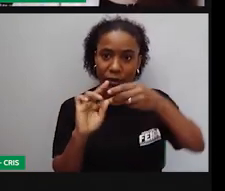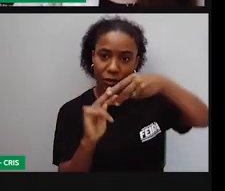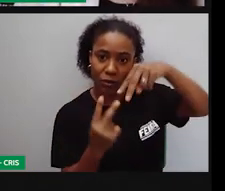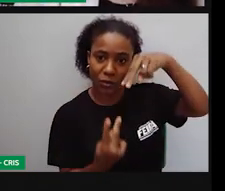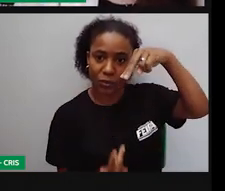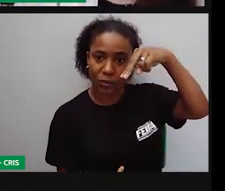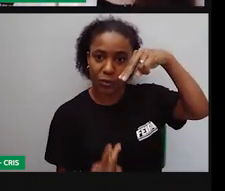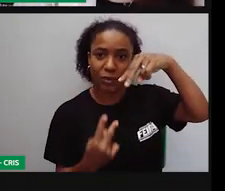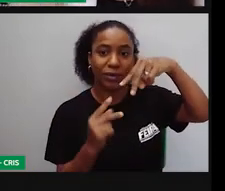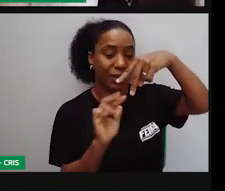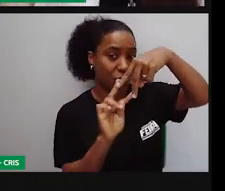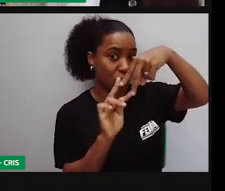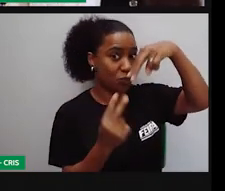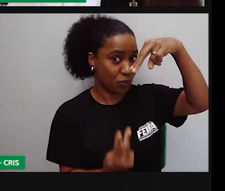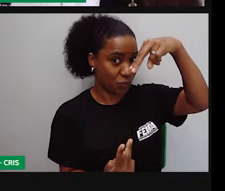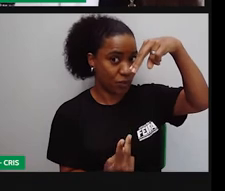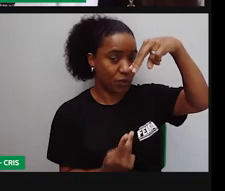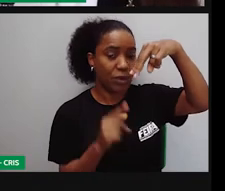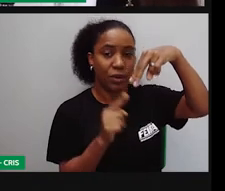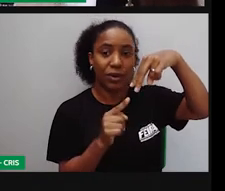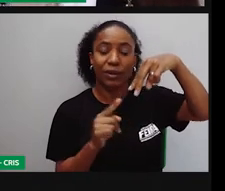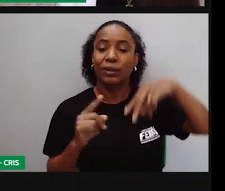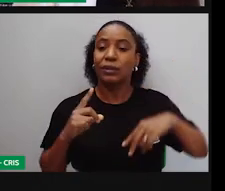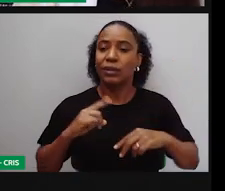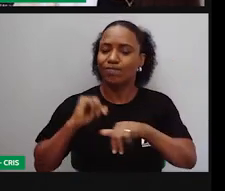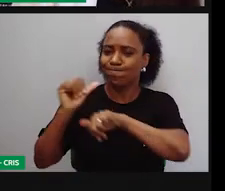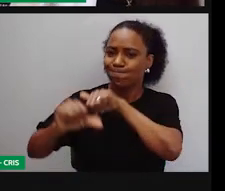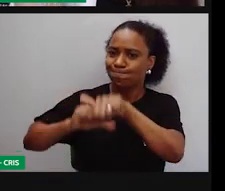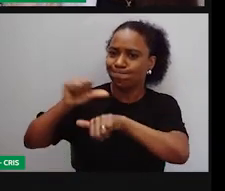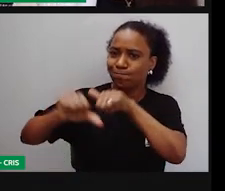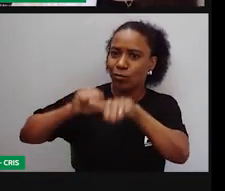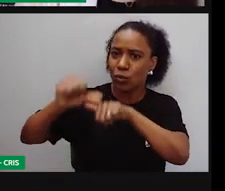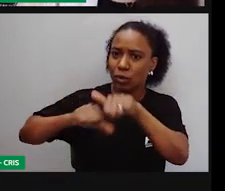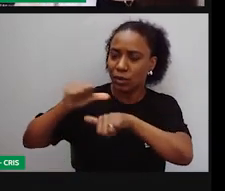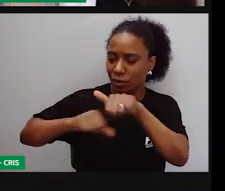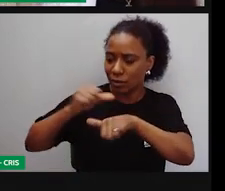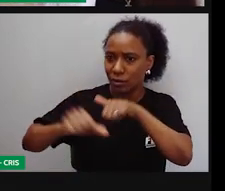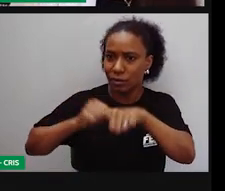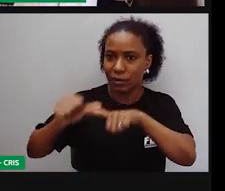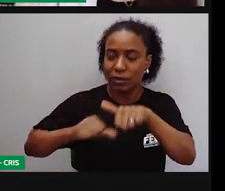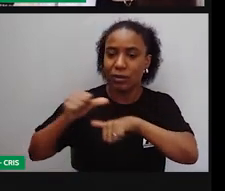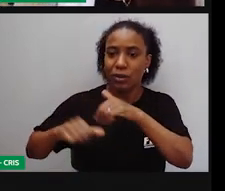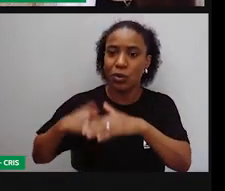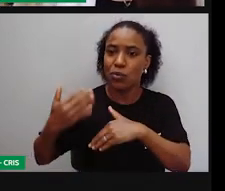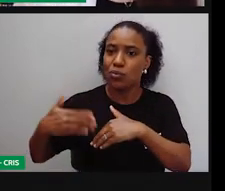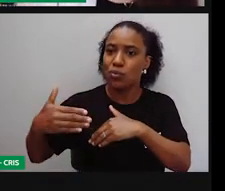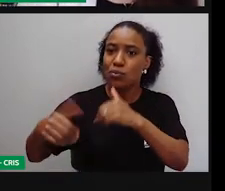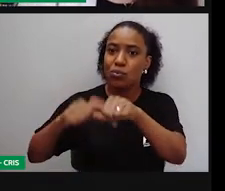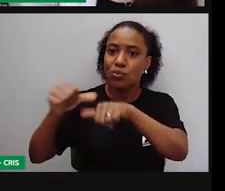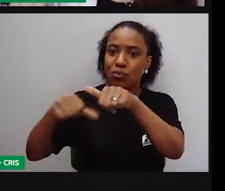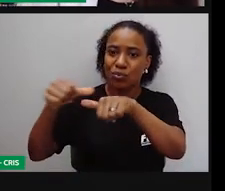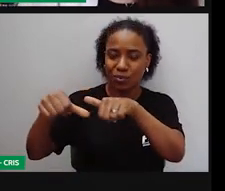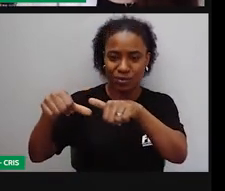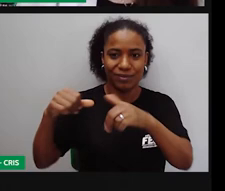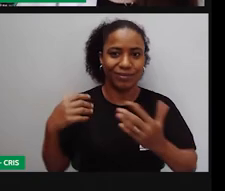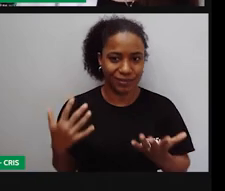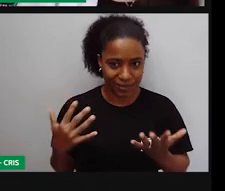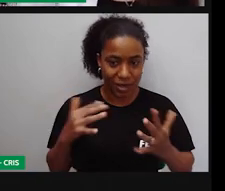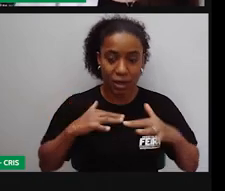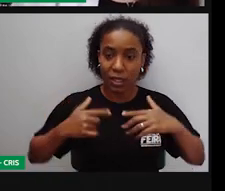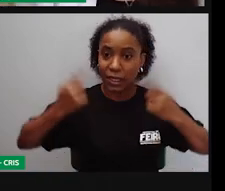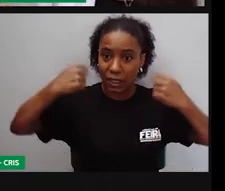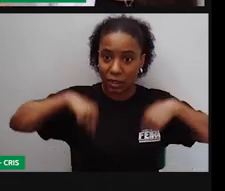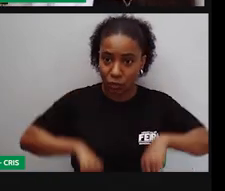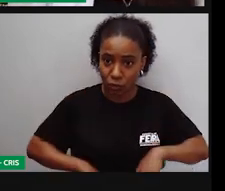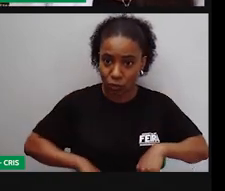novas características, ou seja, nosso organismo ele está sempre em mutação, em evolução, em movimento, em transformação, para